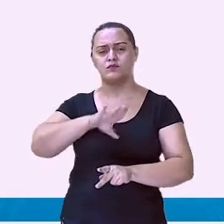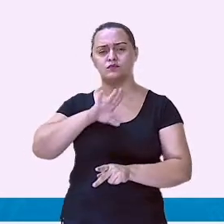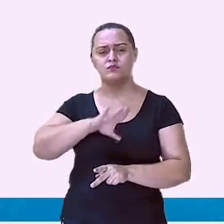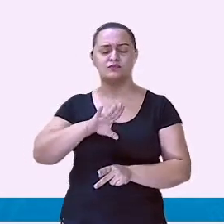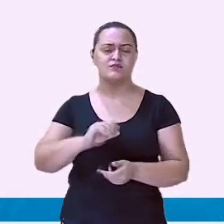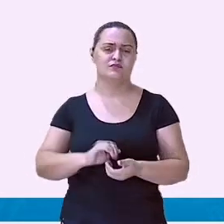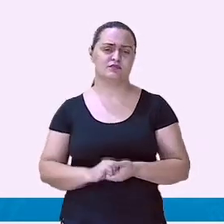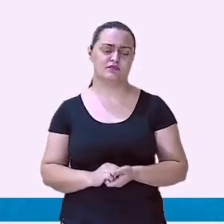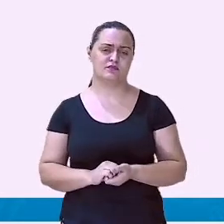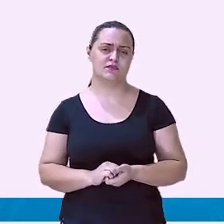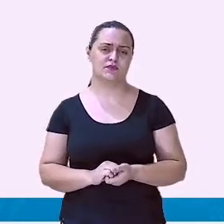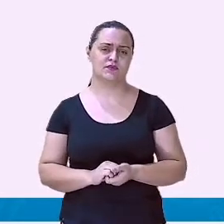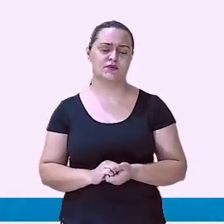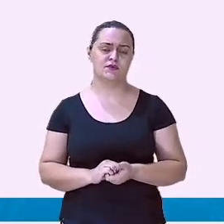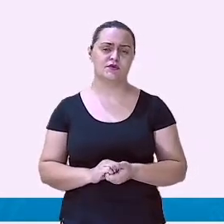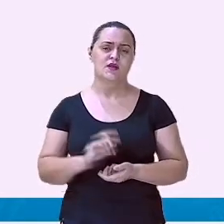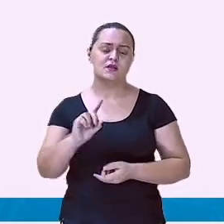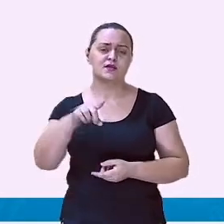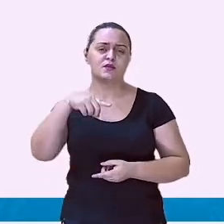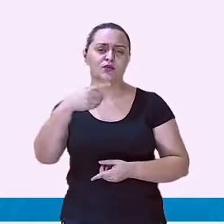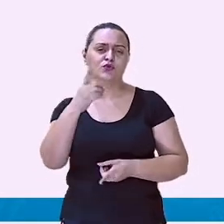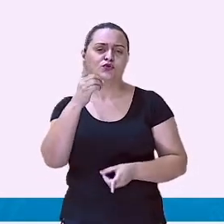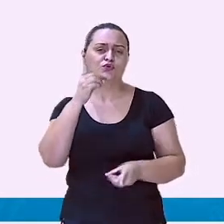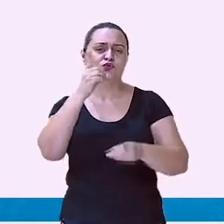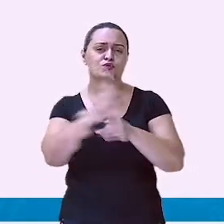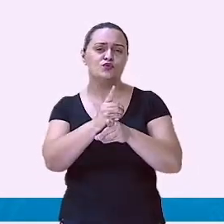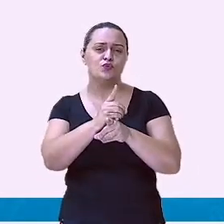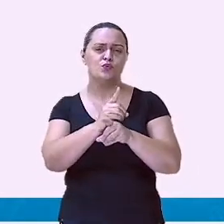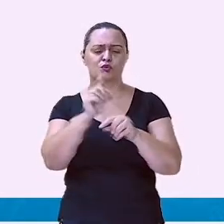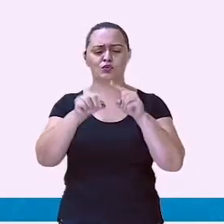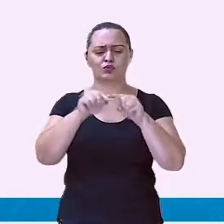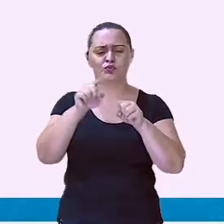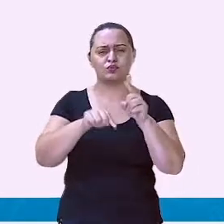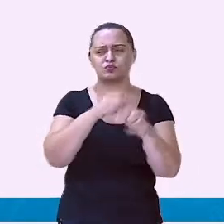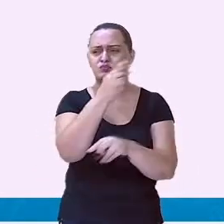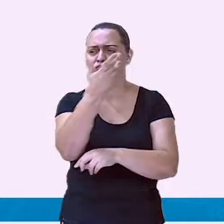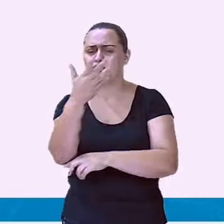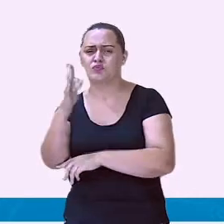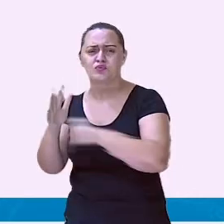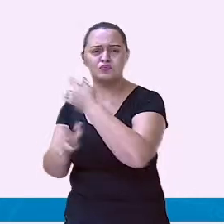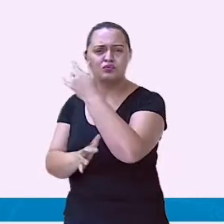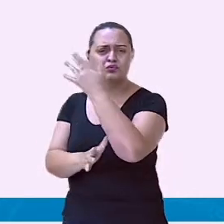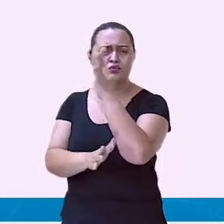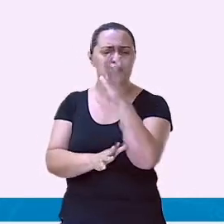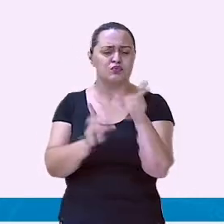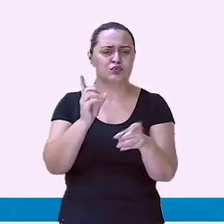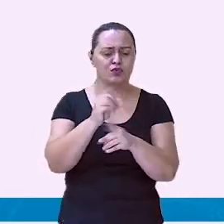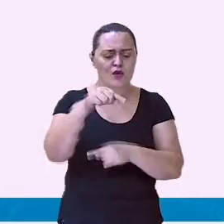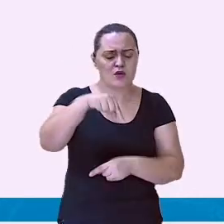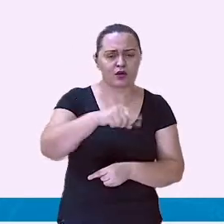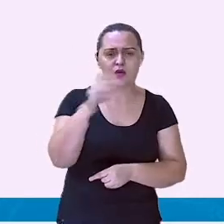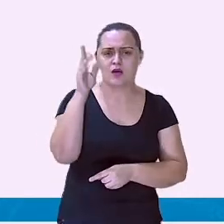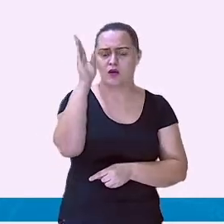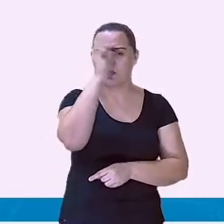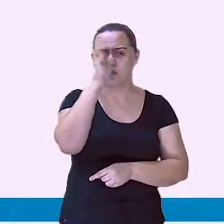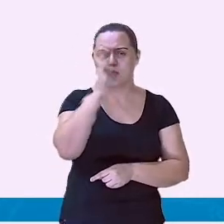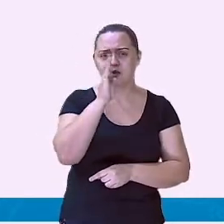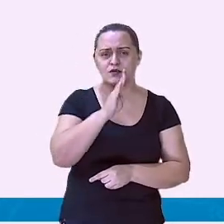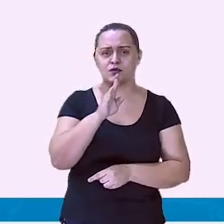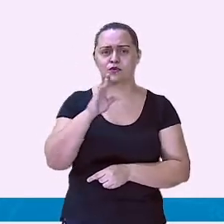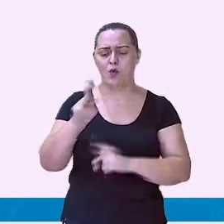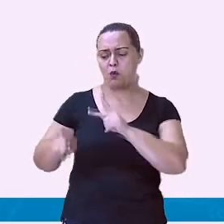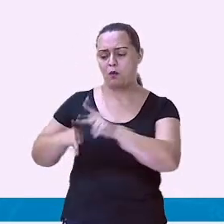descoberta dos recursos naturais que esse país tem, os portugueses foram adentrando.